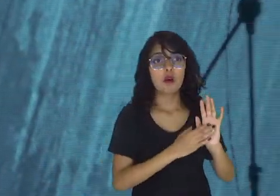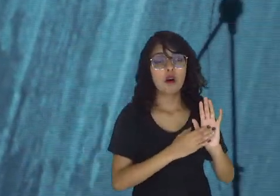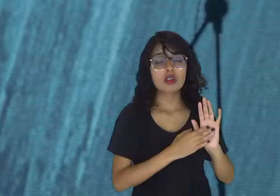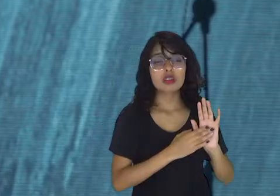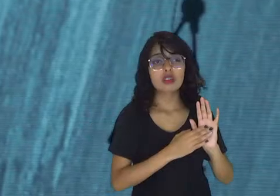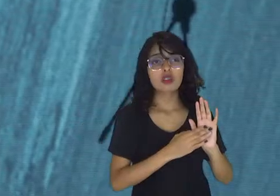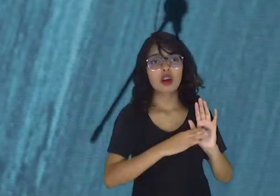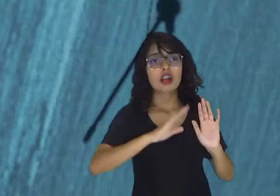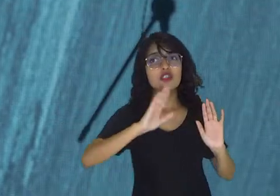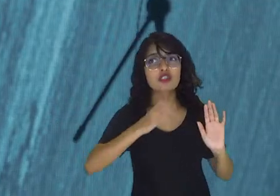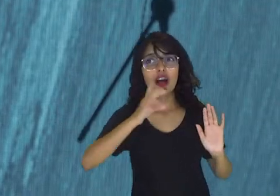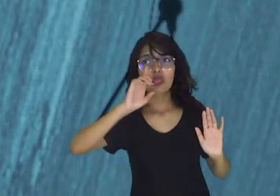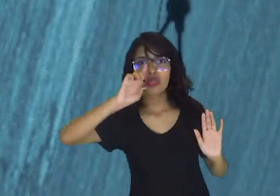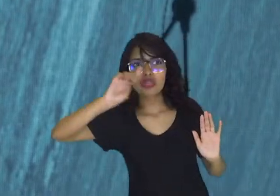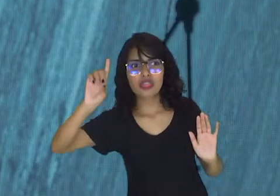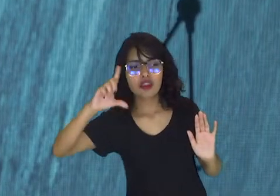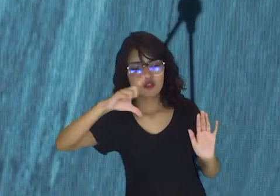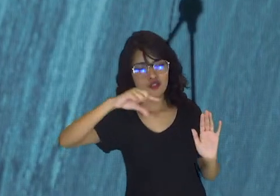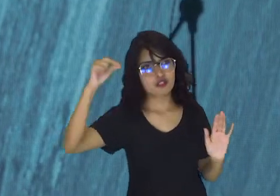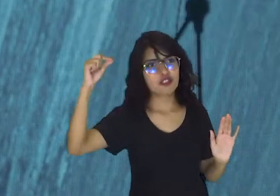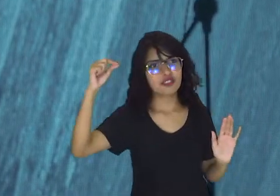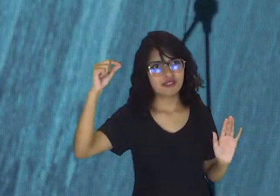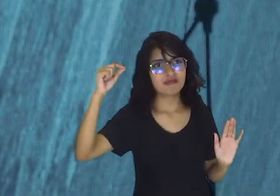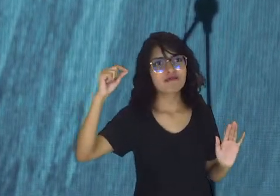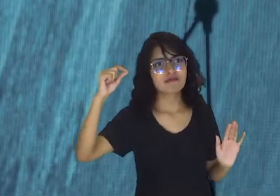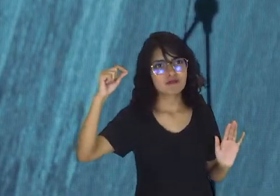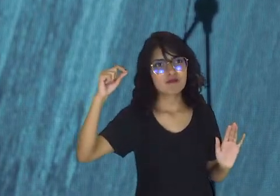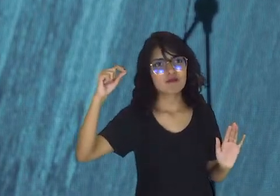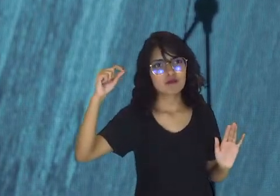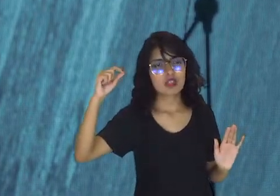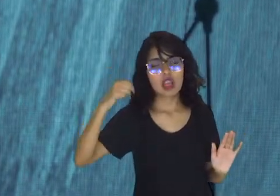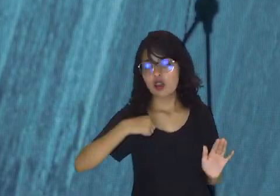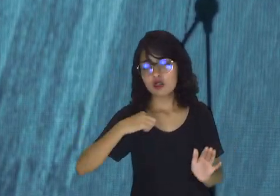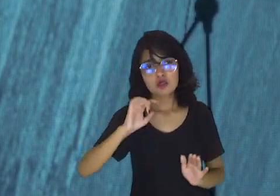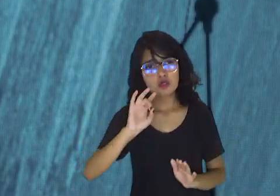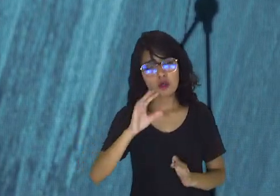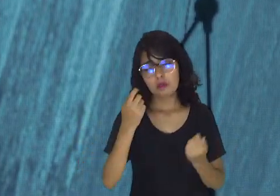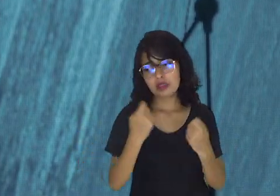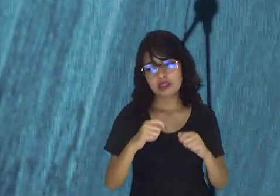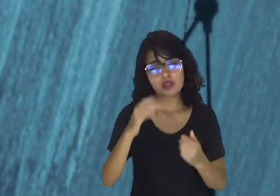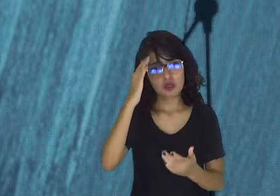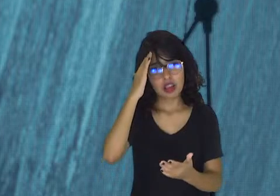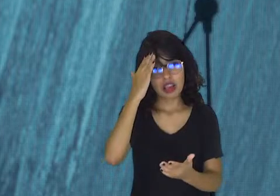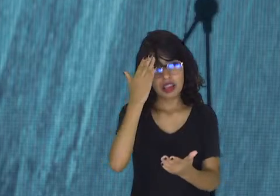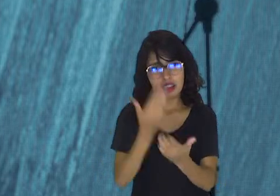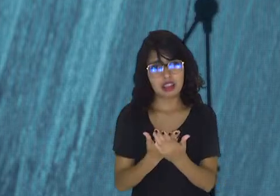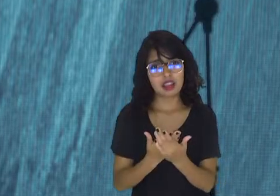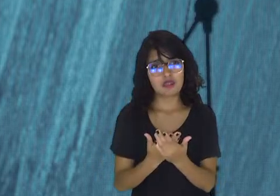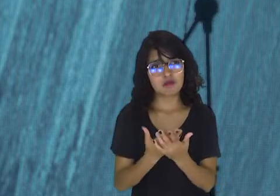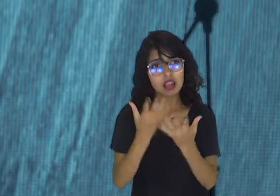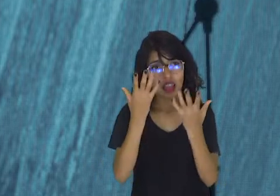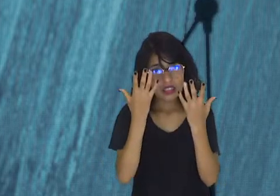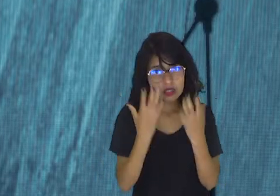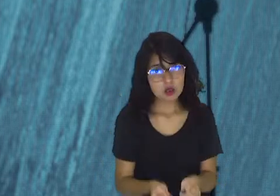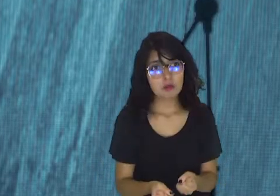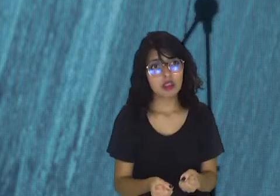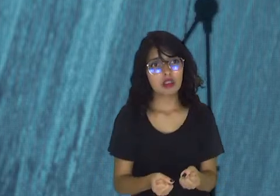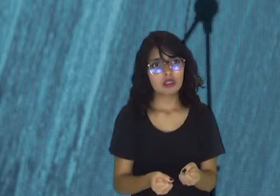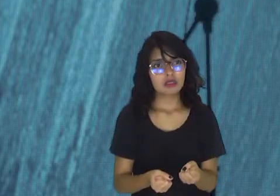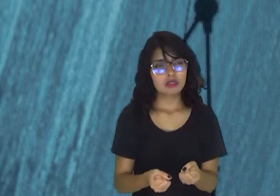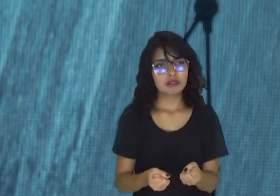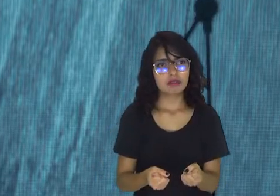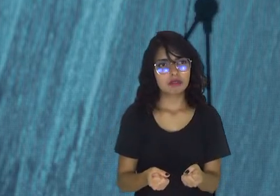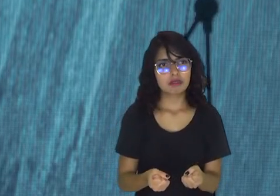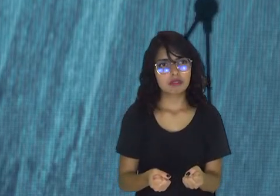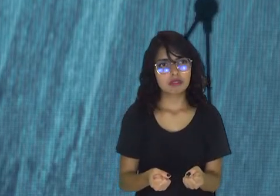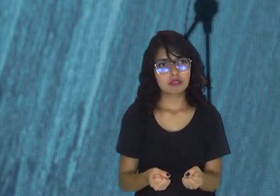Deus. Eu não preciso escolher, eu só preciso crer. Receber, aceitar. Eu queria desafiar